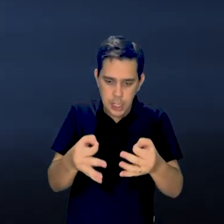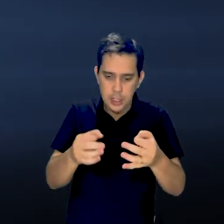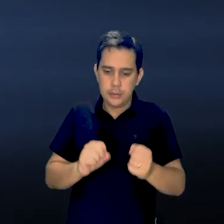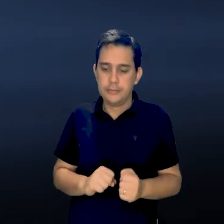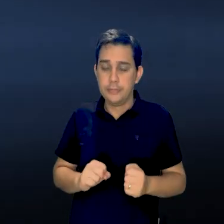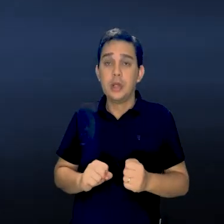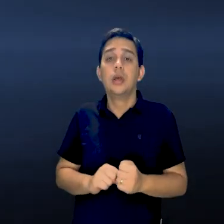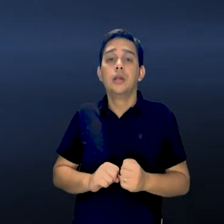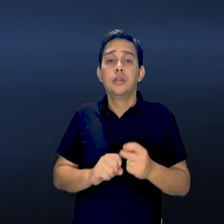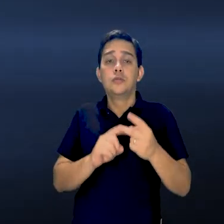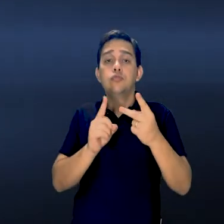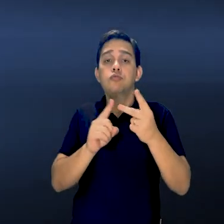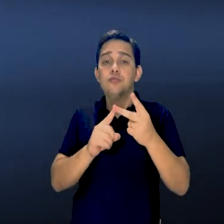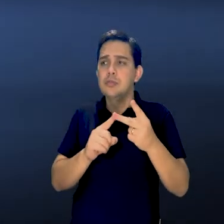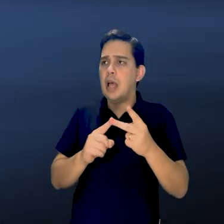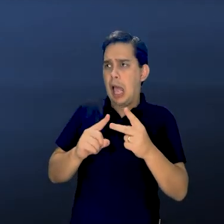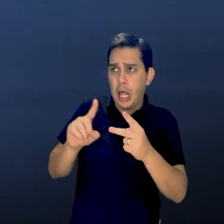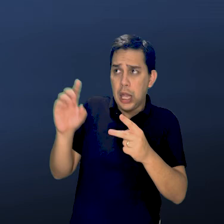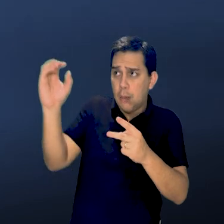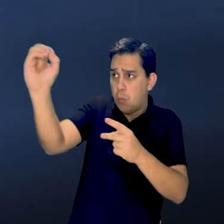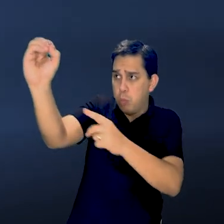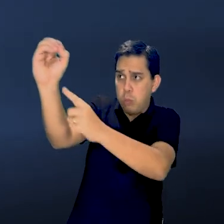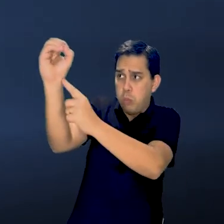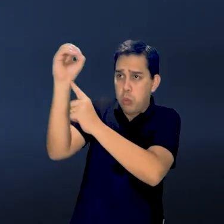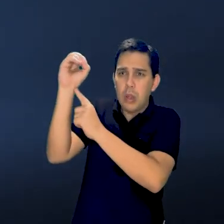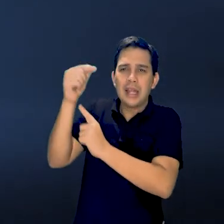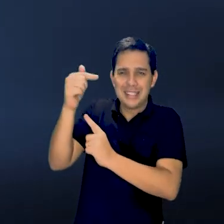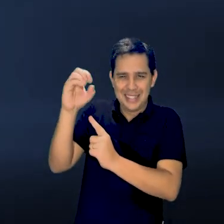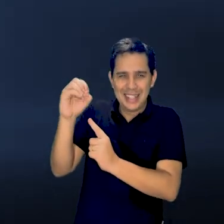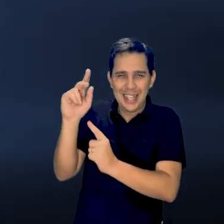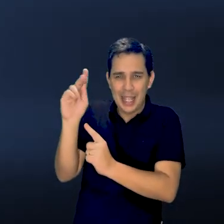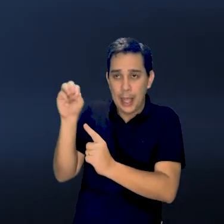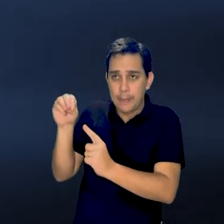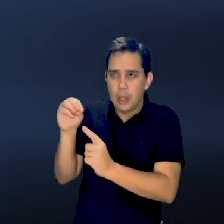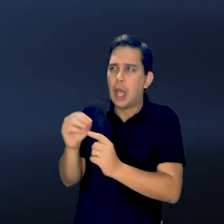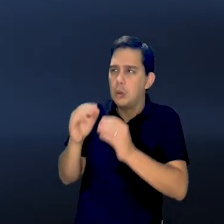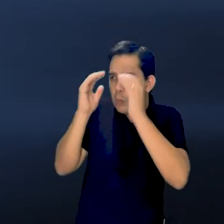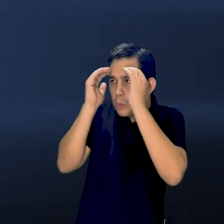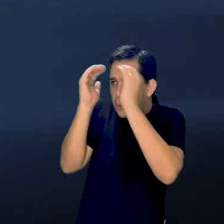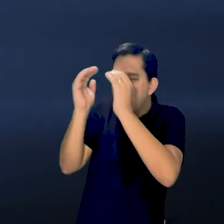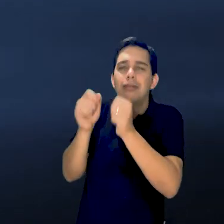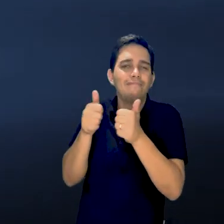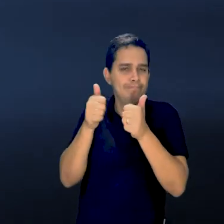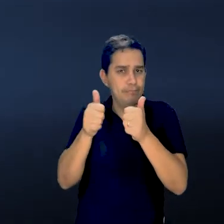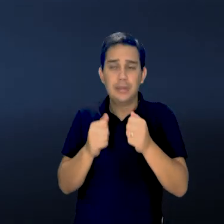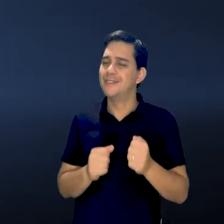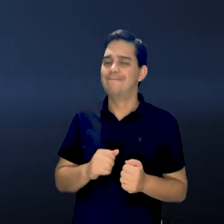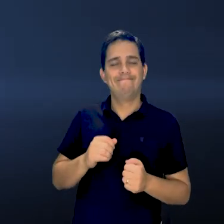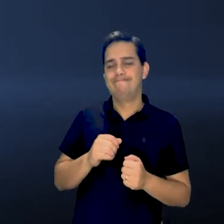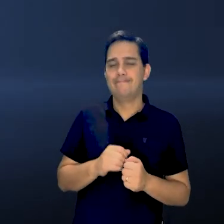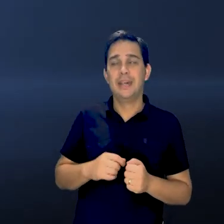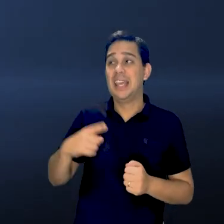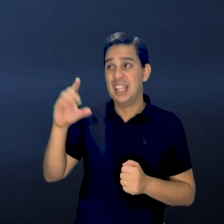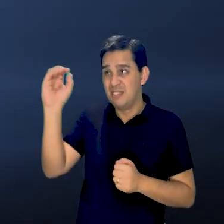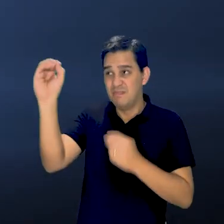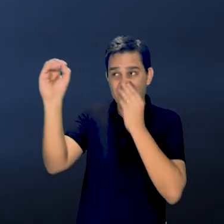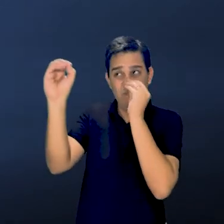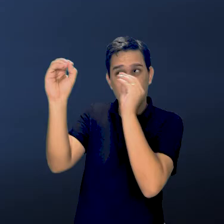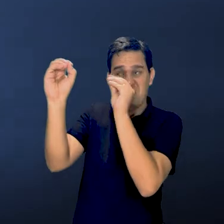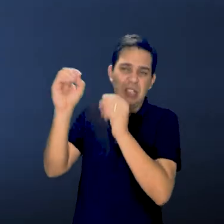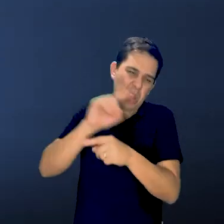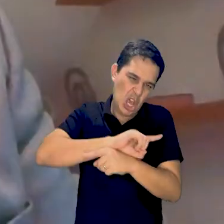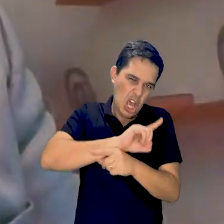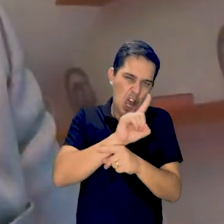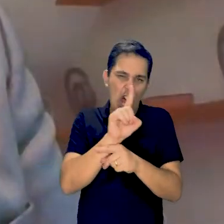via com a velocidade permitida e, por isso, ter causado o evento lesivo que gerou a morte do